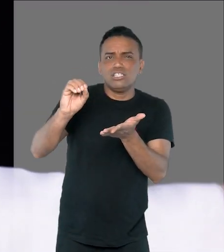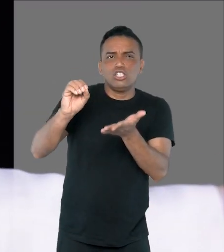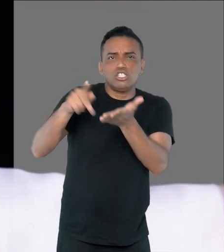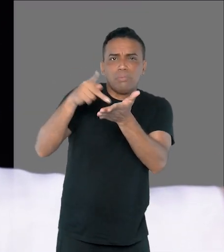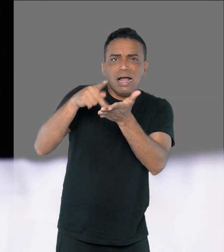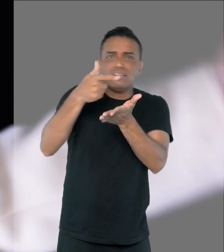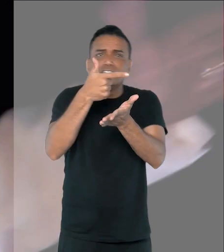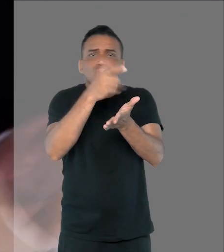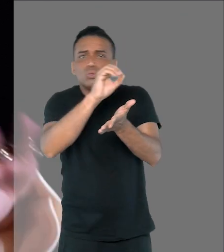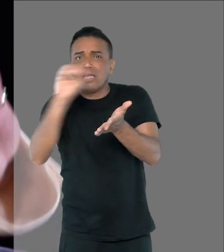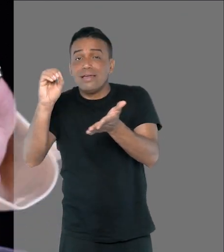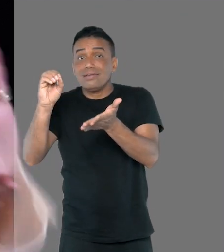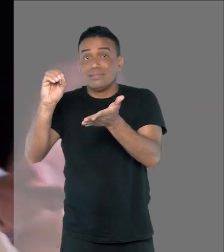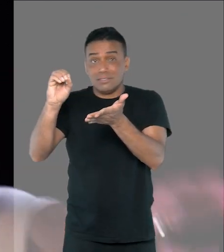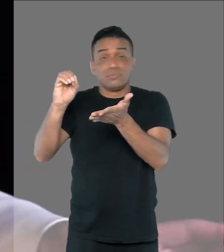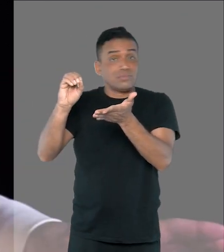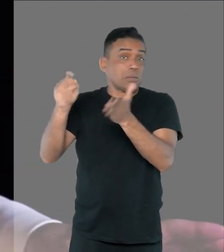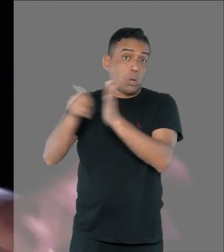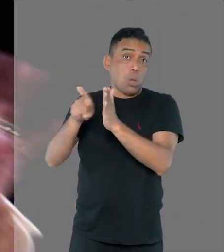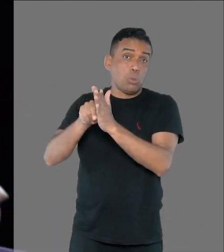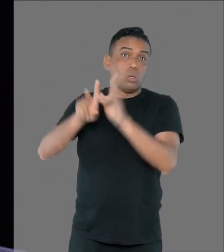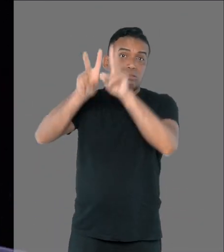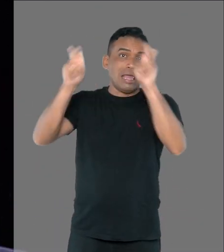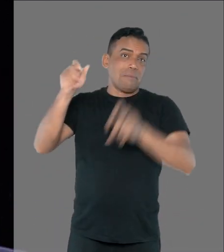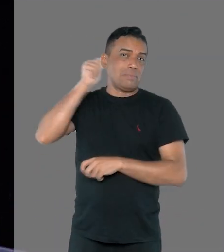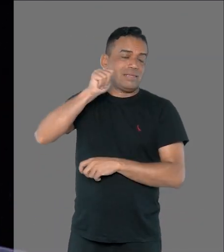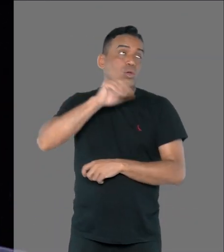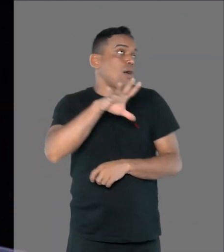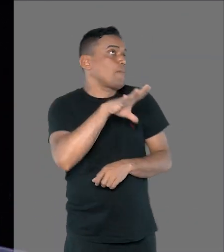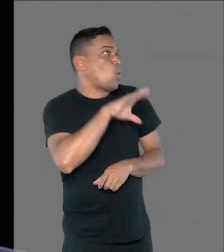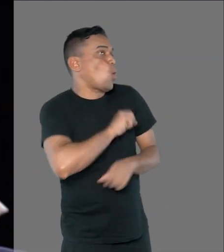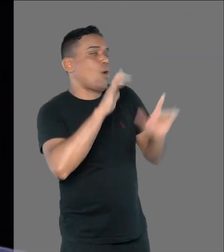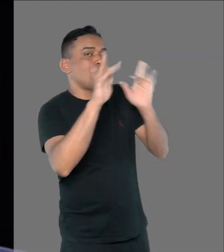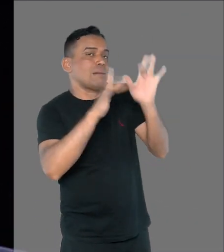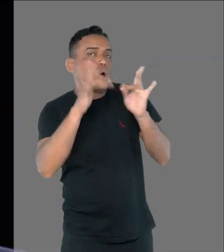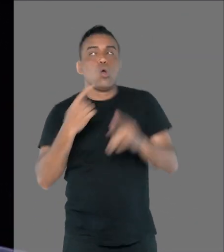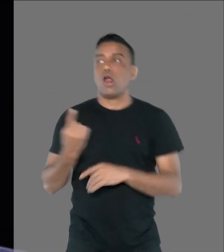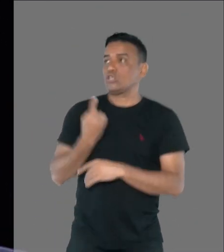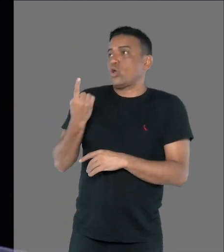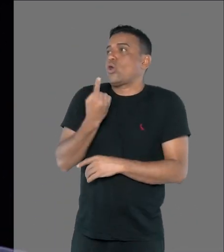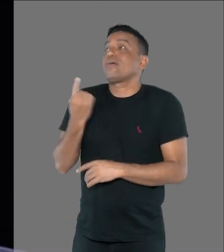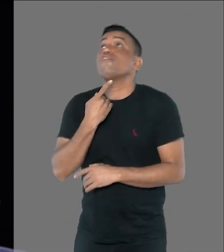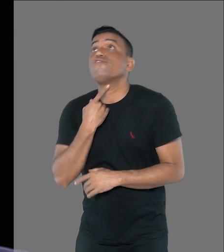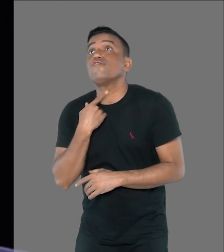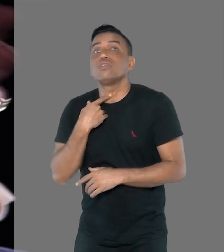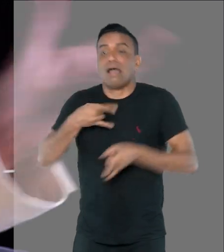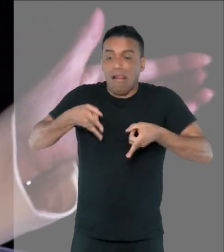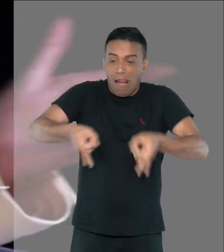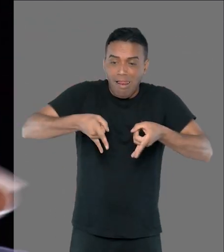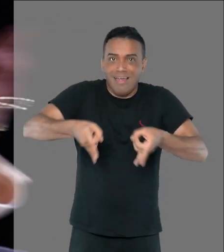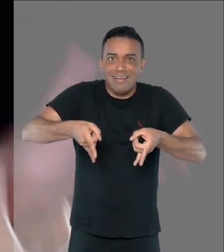no máximo. Ficção feminina, então, namorinho, amorzinho, ai, solidão, vontade de ir para a cama,